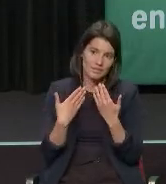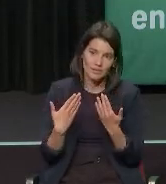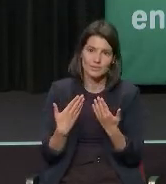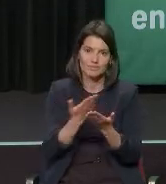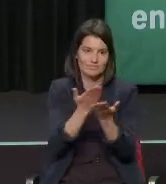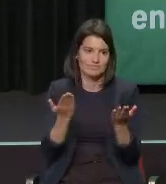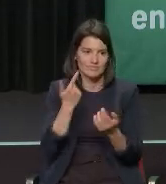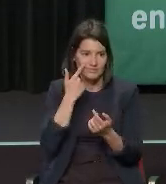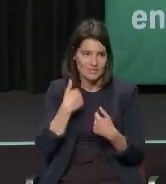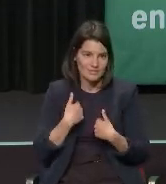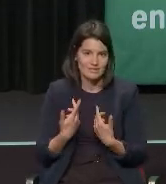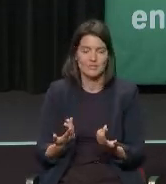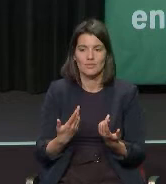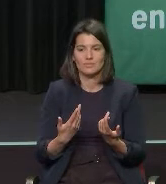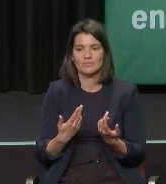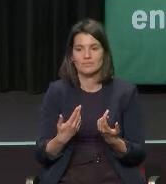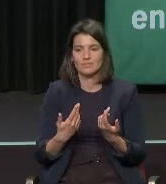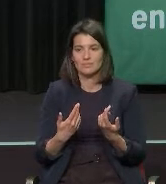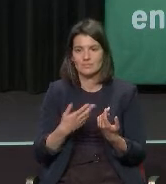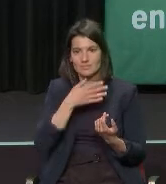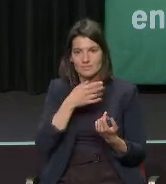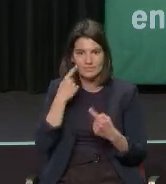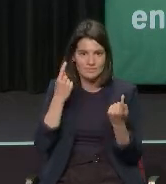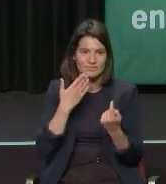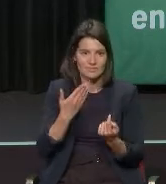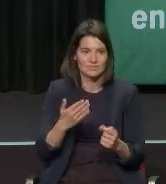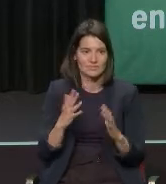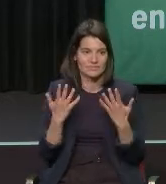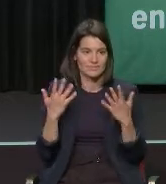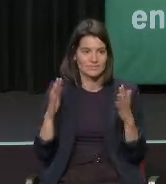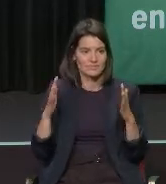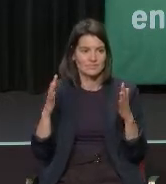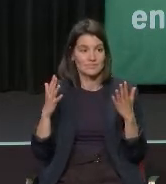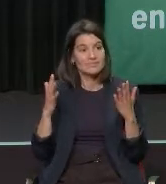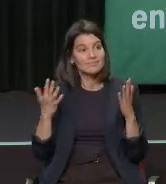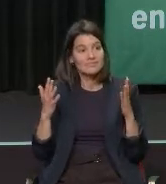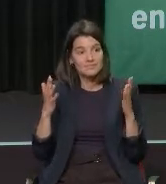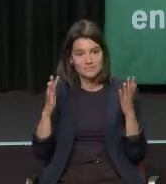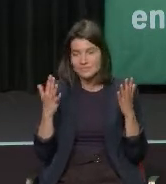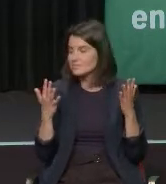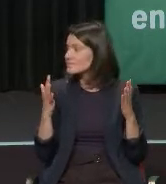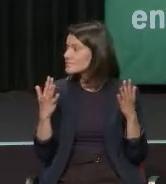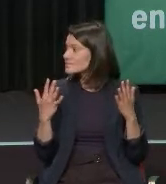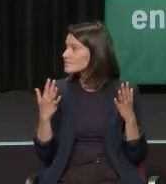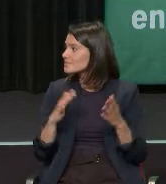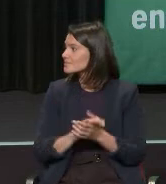portuguesa. Muito obrigada pela vossa atenção e estou à vossa disposição para quaisquer perguntas.